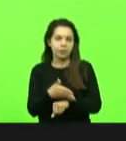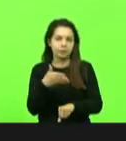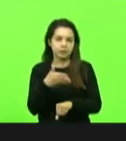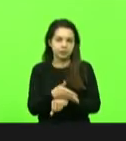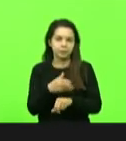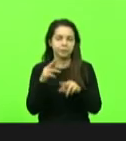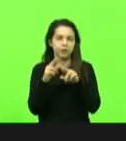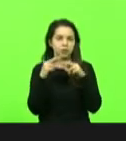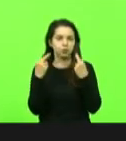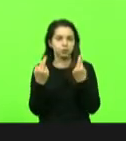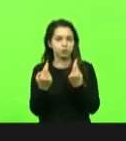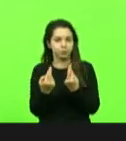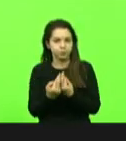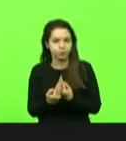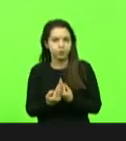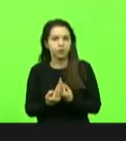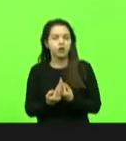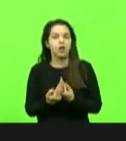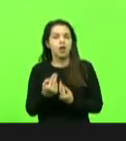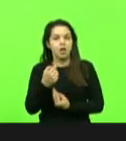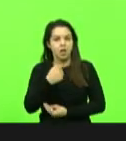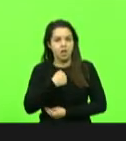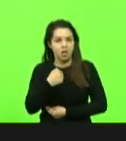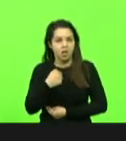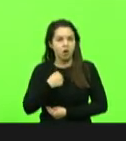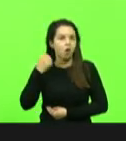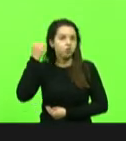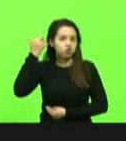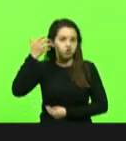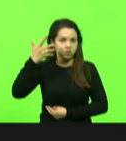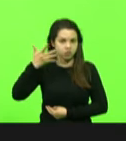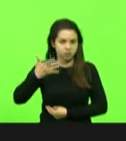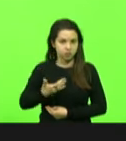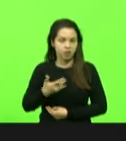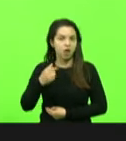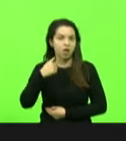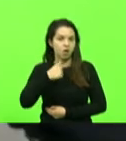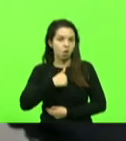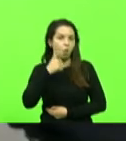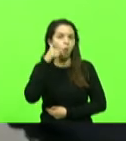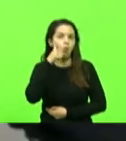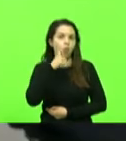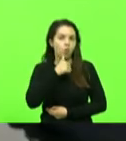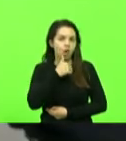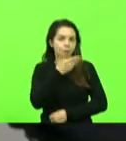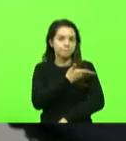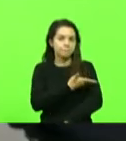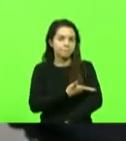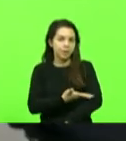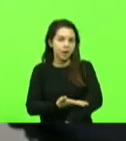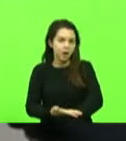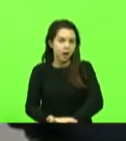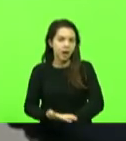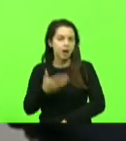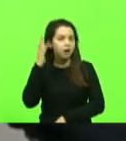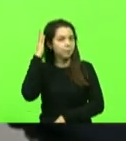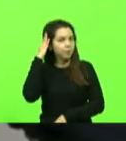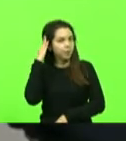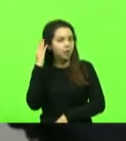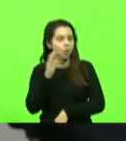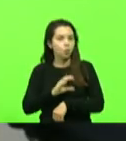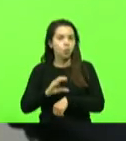audiência. Vou fazer a minha audiodescrição. Sou uma mulher branca, cabelos castanhos escuros, olhos